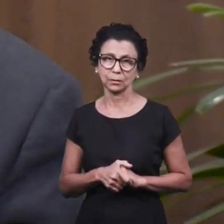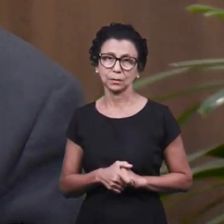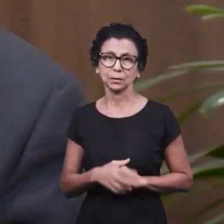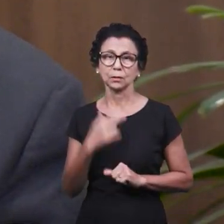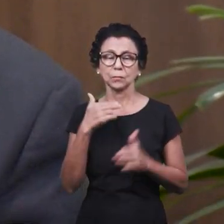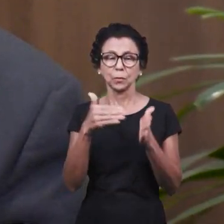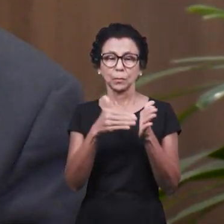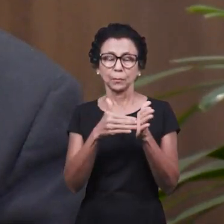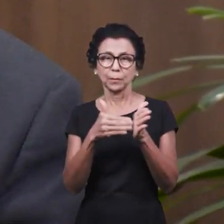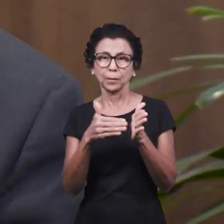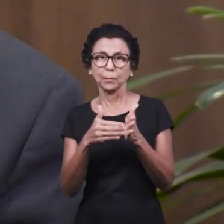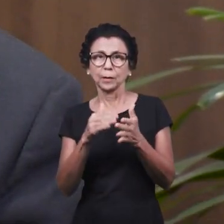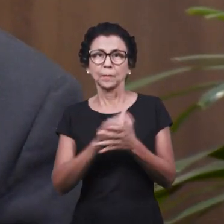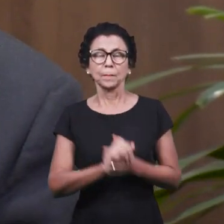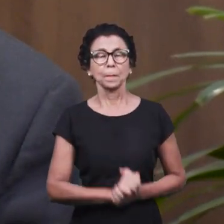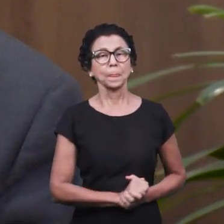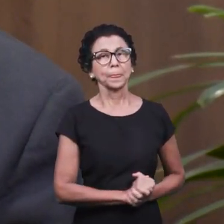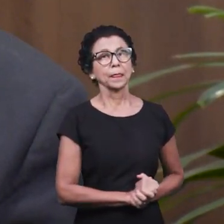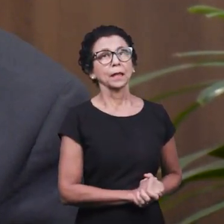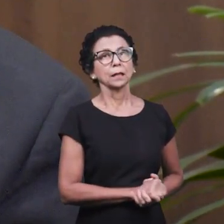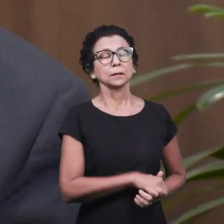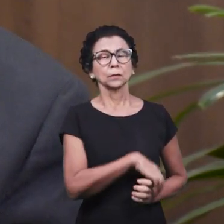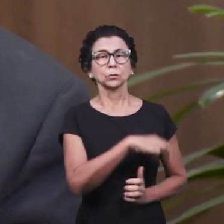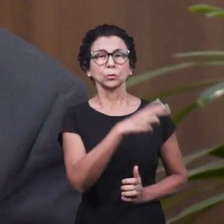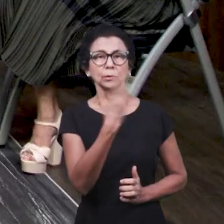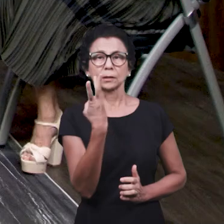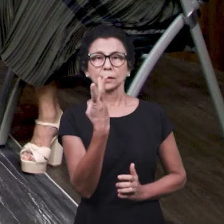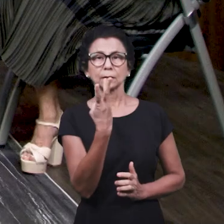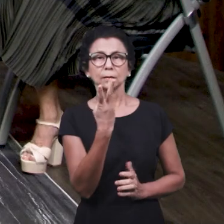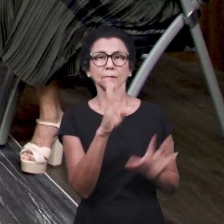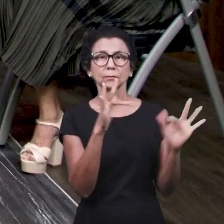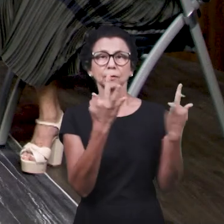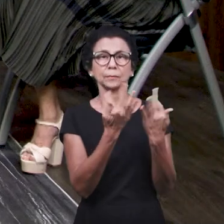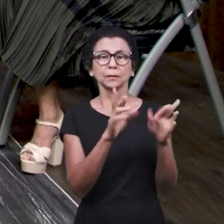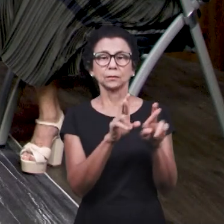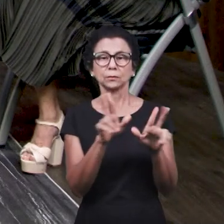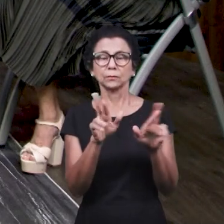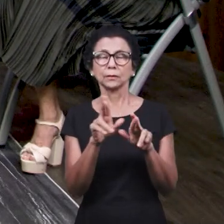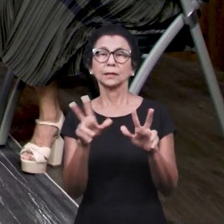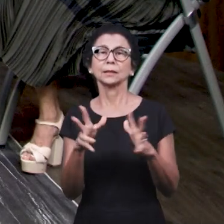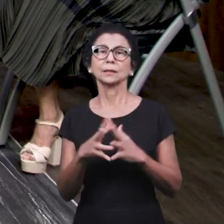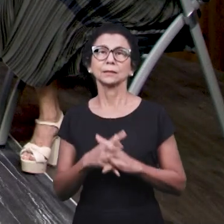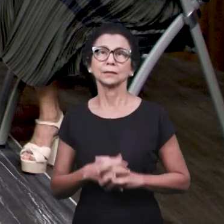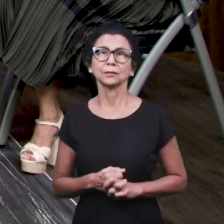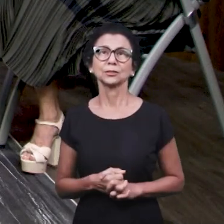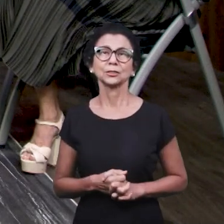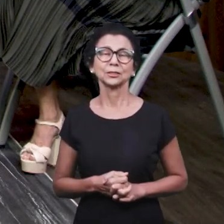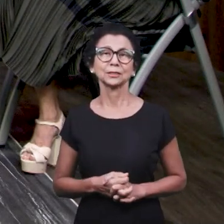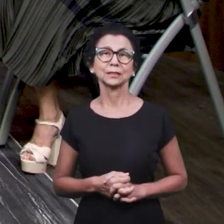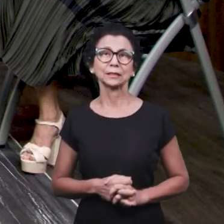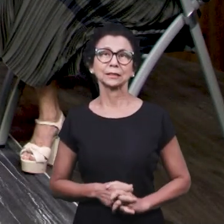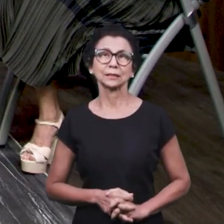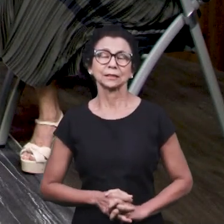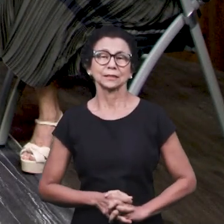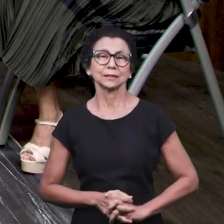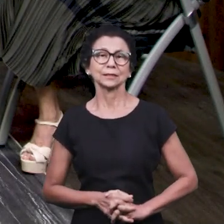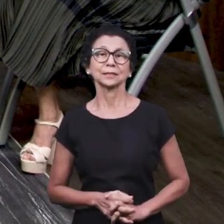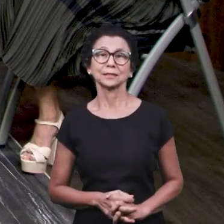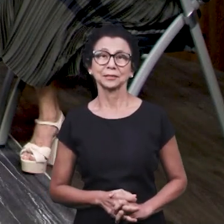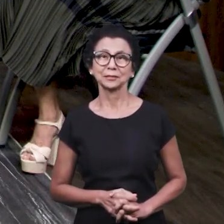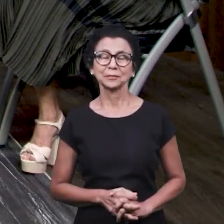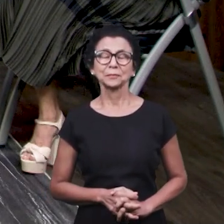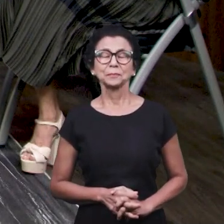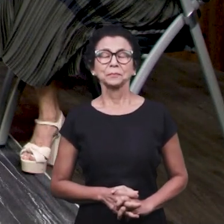conhecer 3 realidades familiares diferentes, além da dele. Olha que bacana. E acaba sendo filho das 3 famílias.